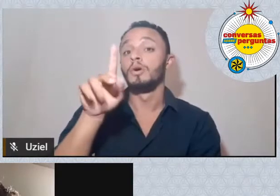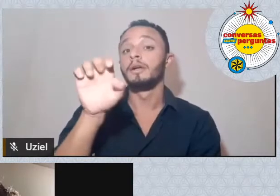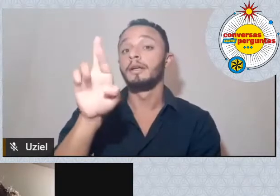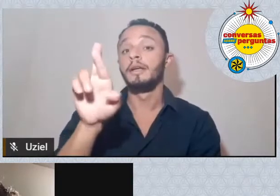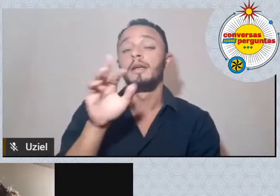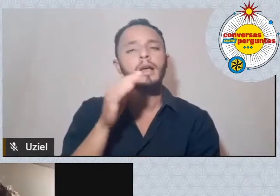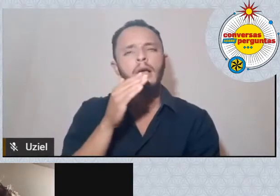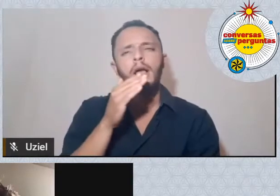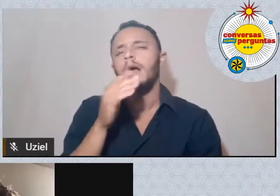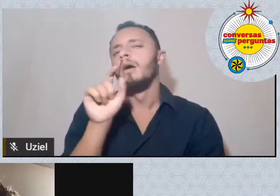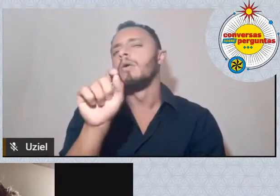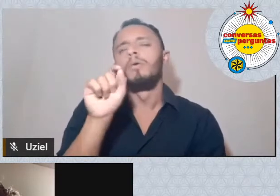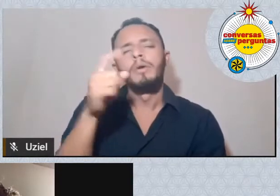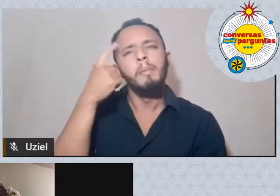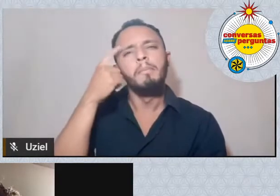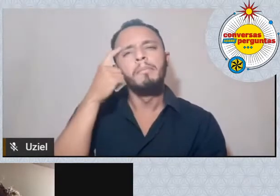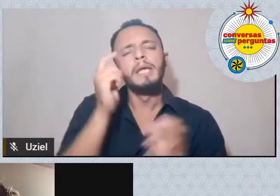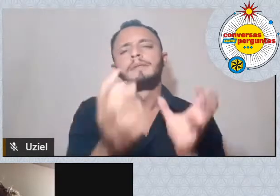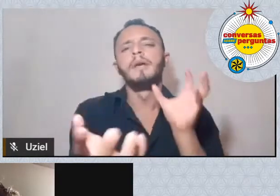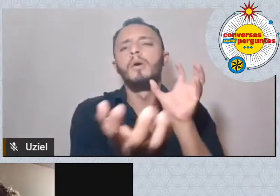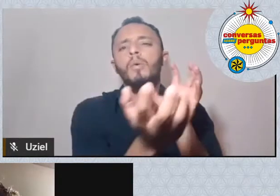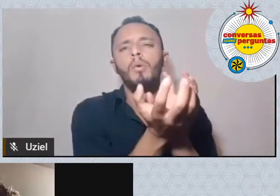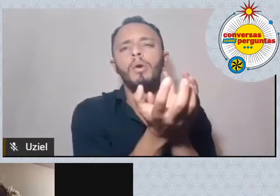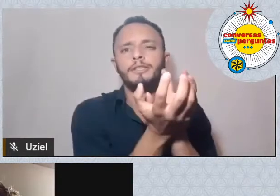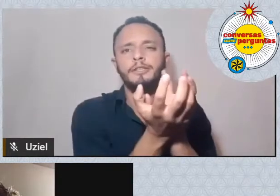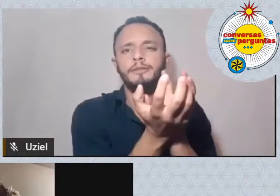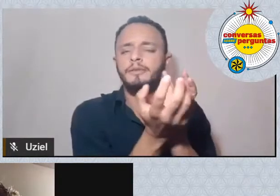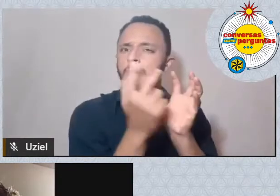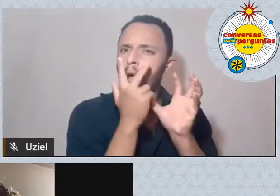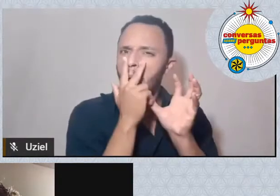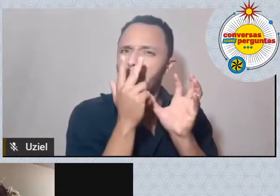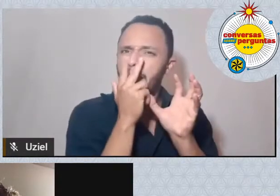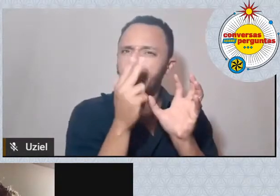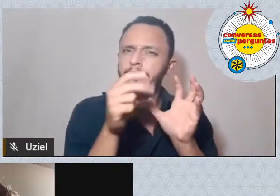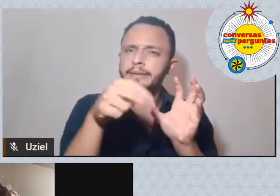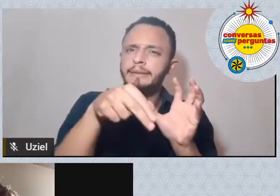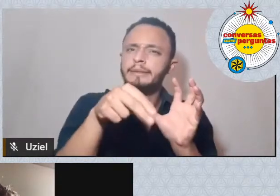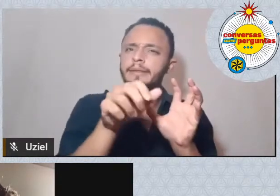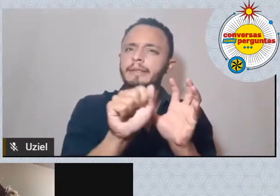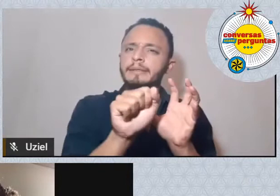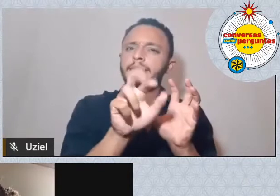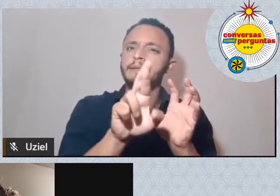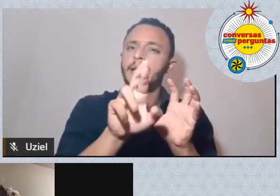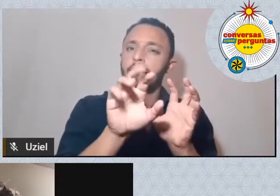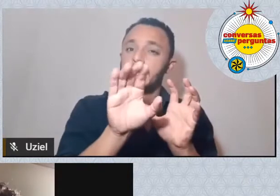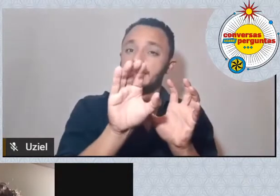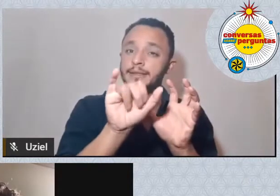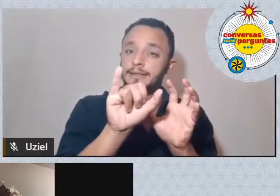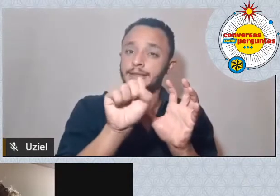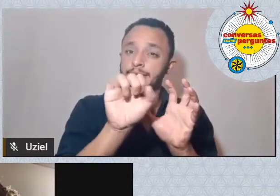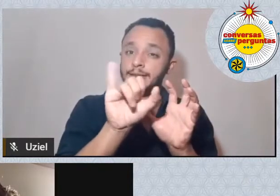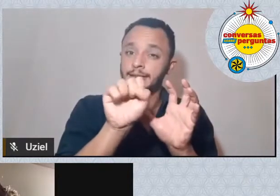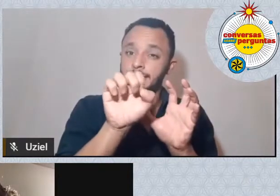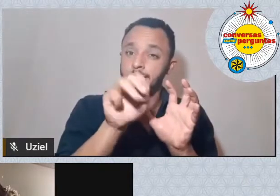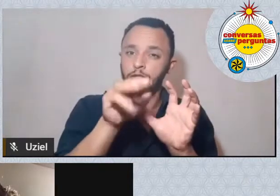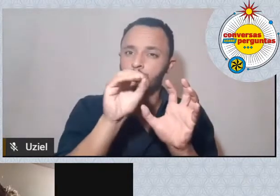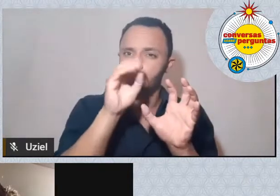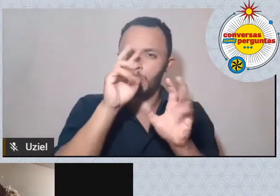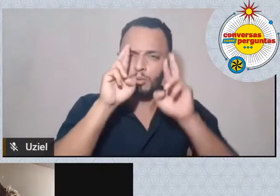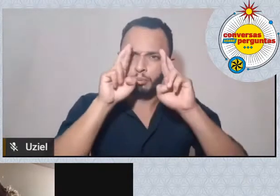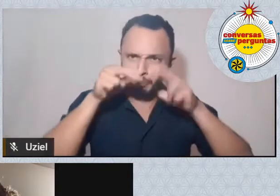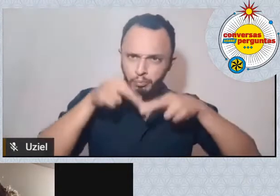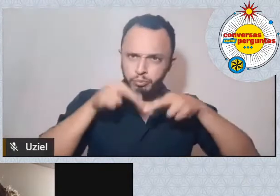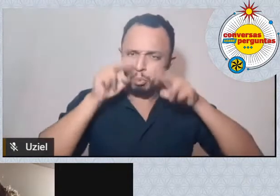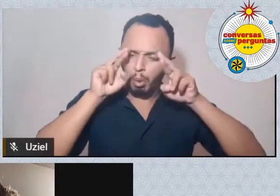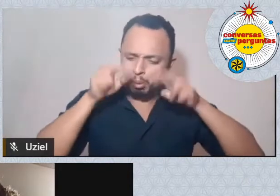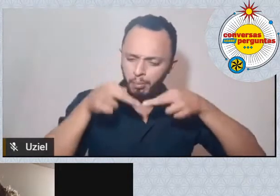vezes fortalecidos por um narcisismo das pequenas diferenças, que na teoria poderiam diminuir a angústia do eu, mas que